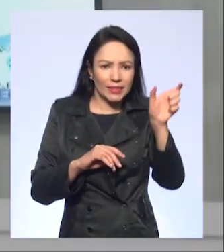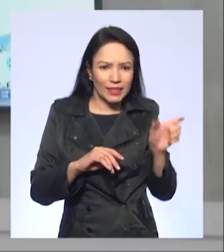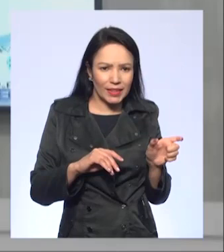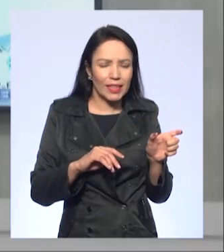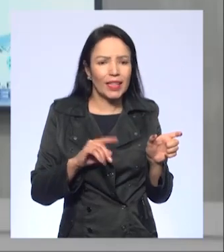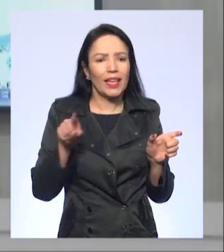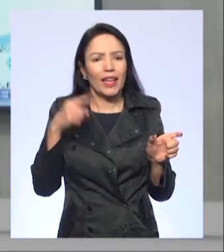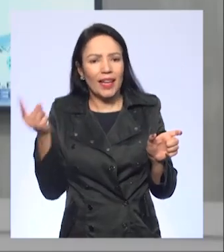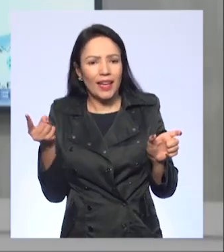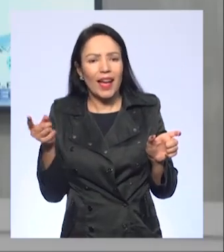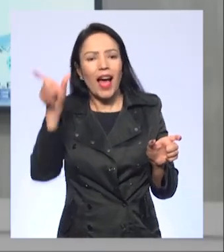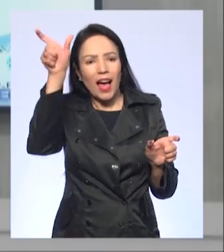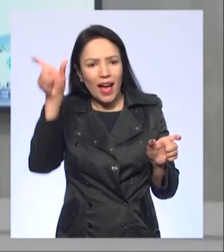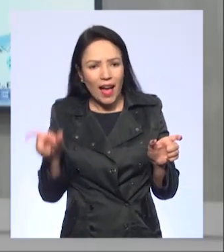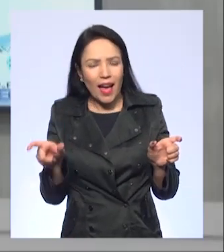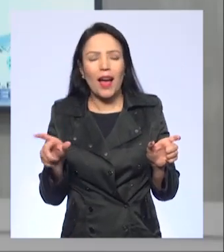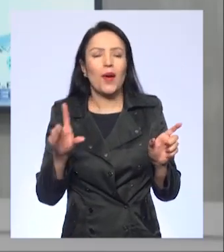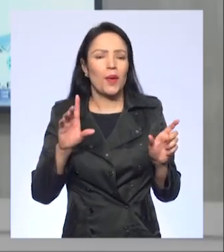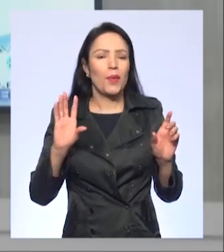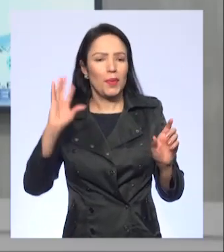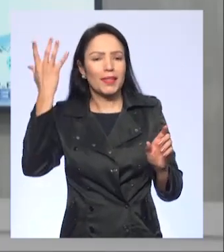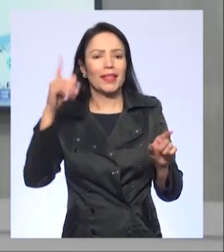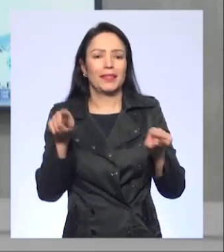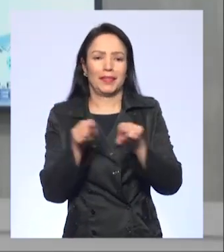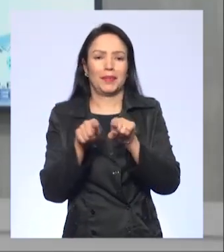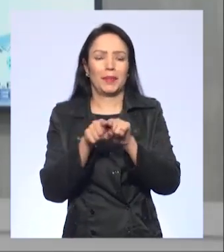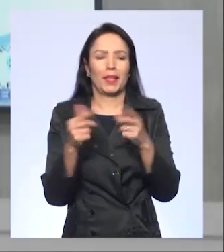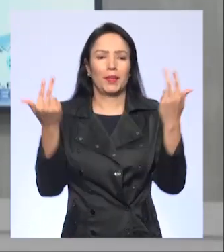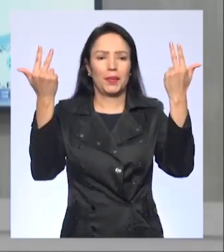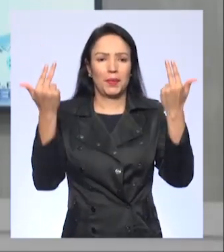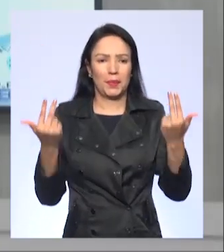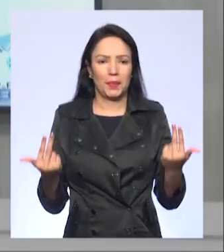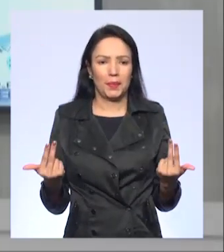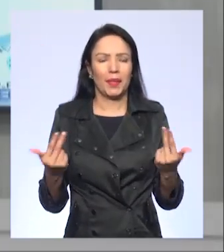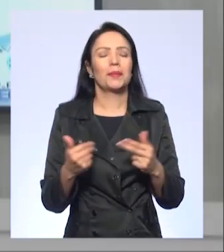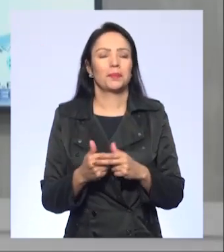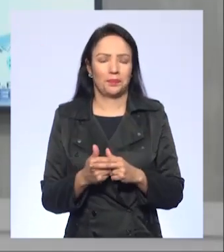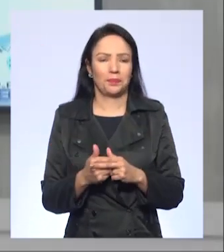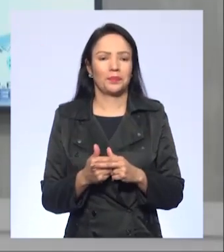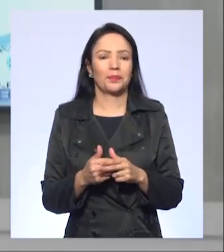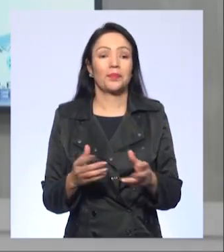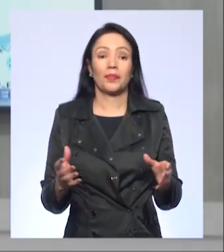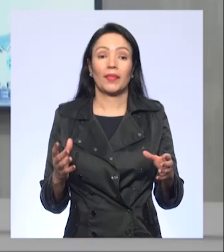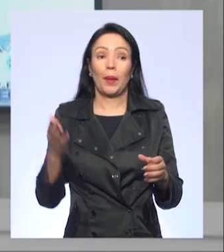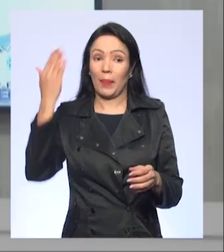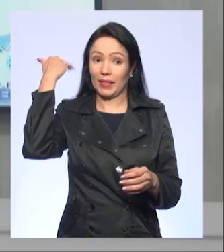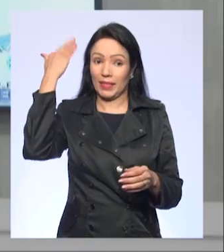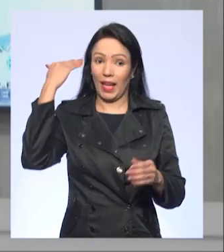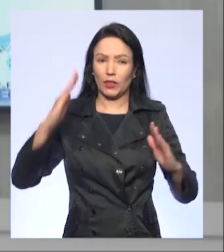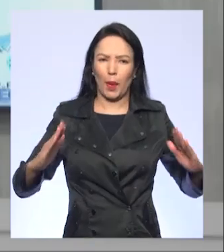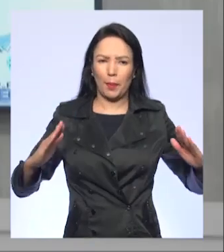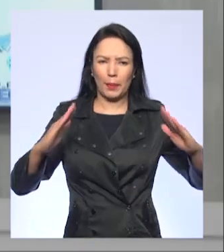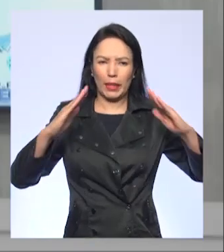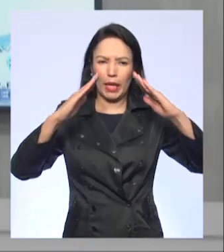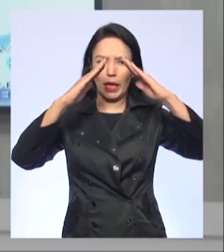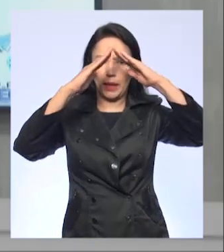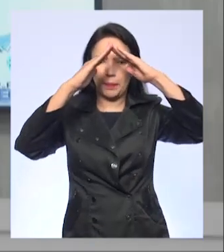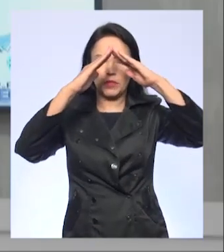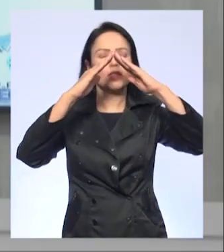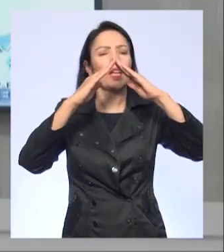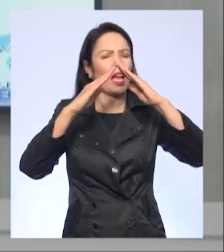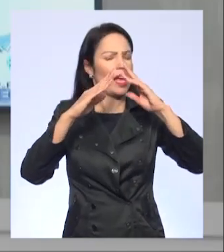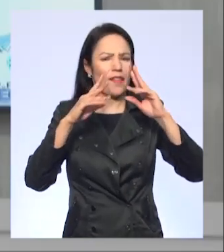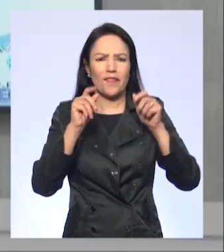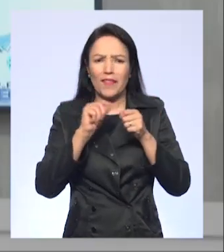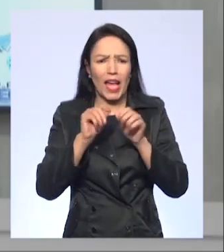Tales usava a proporção o tempo todo, calculou a altura da pirâmide de Kelps dessa forma, usando proporção da sombra com a